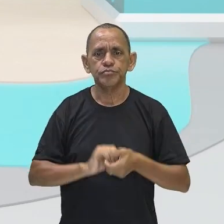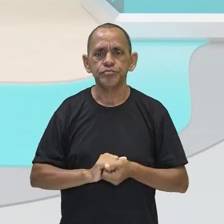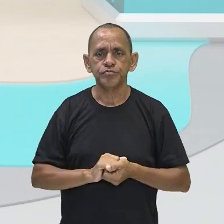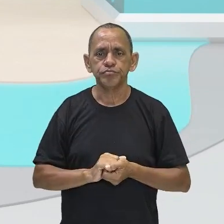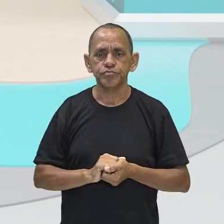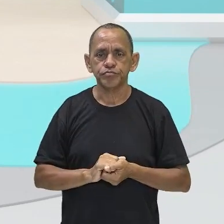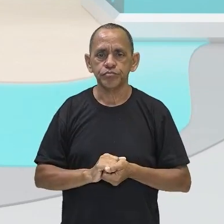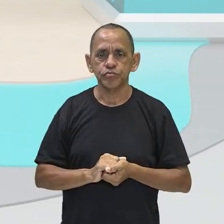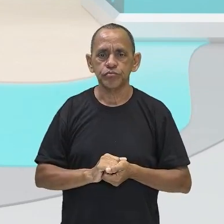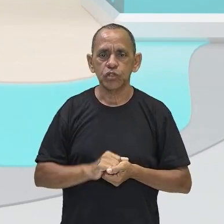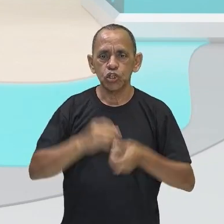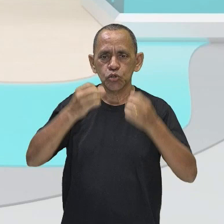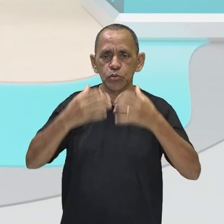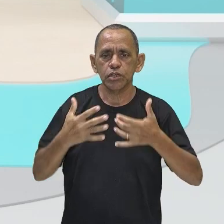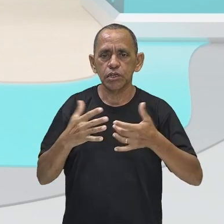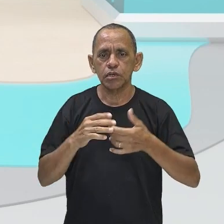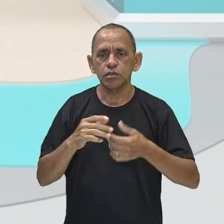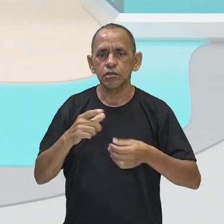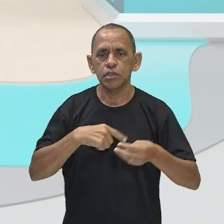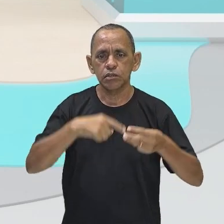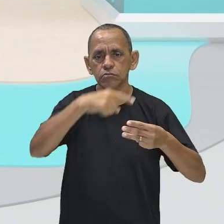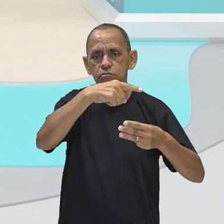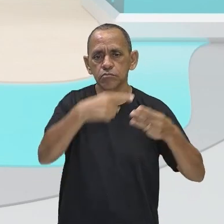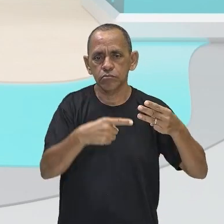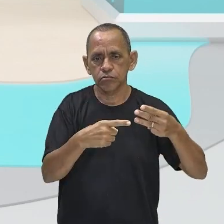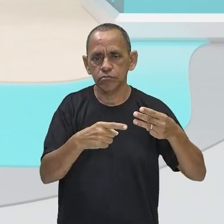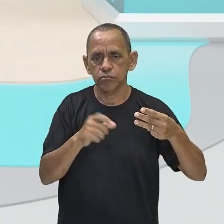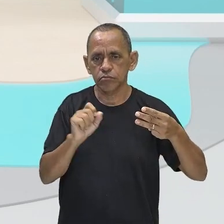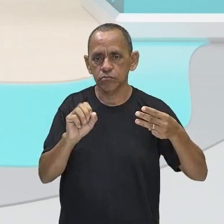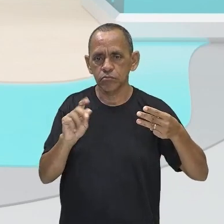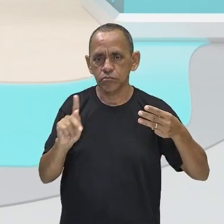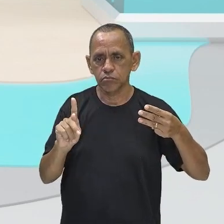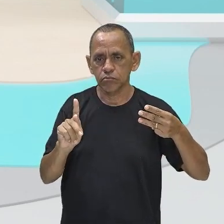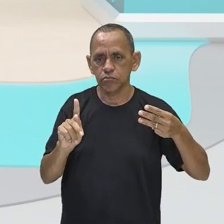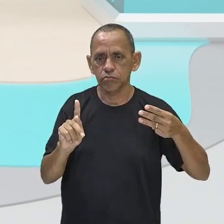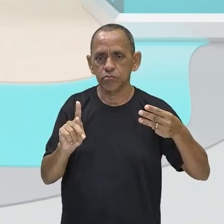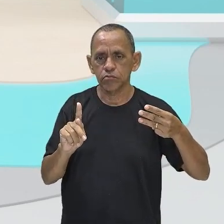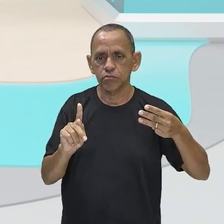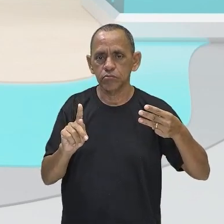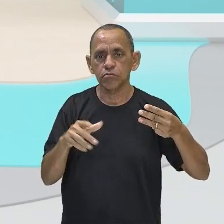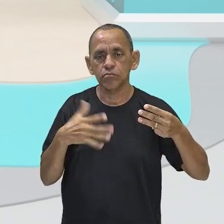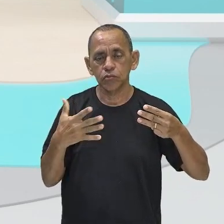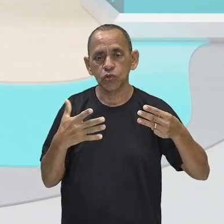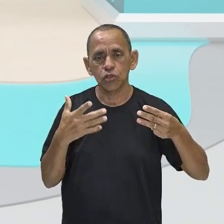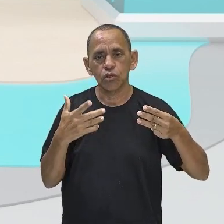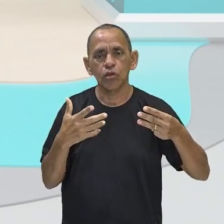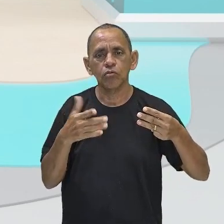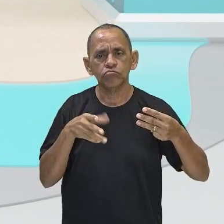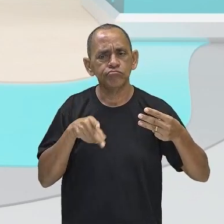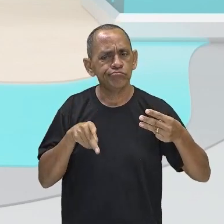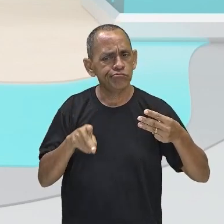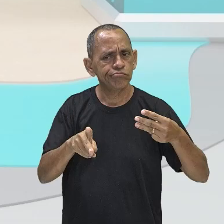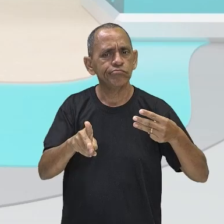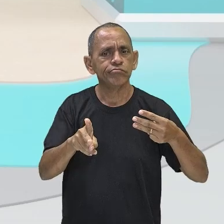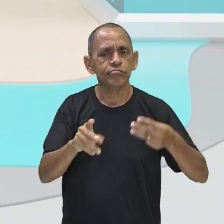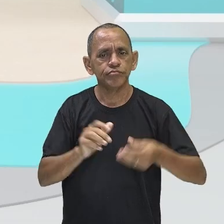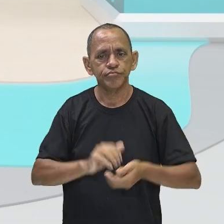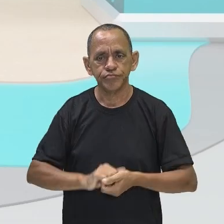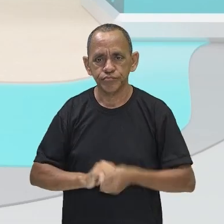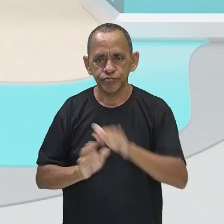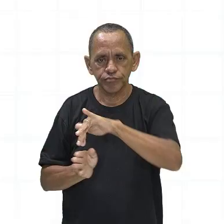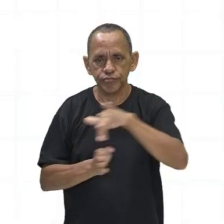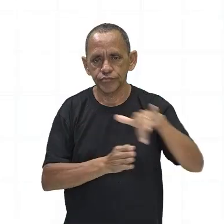bem. Então, essas são as pessoas do discurso, ok? Muito bem. Vamos prosseguir falando? Vamos lá, olha só, observe